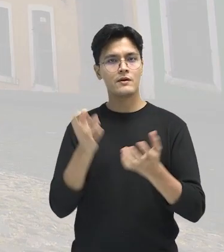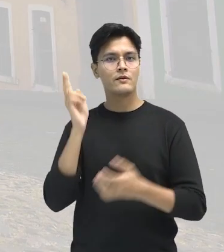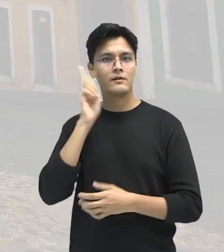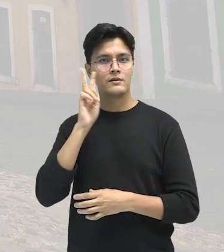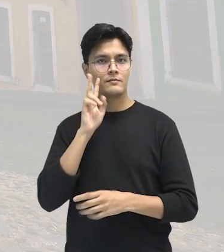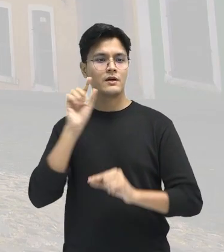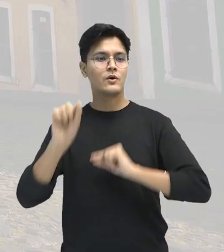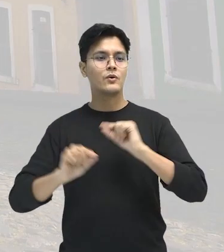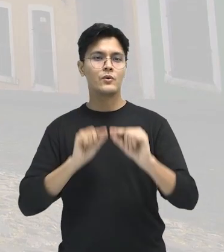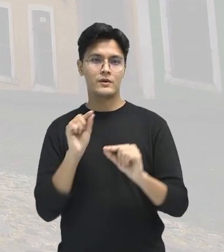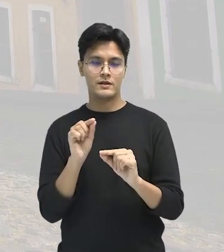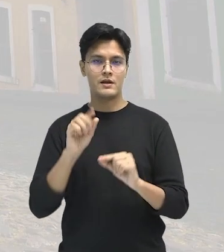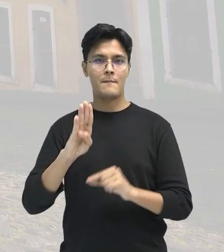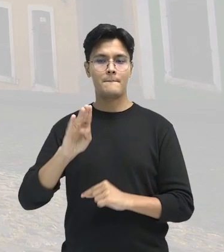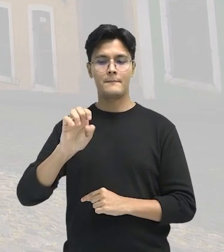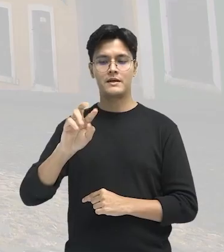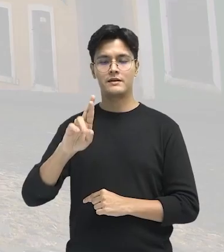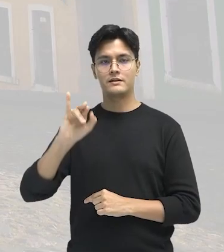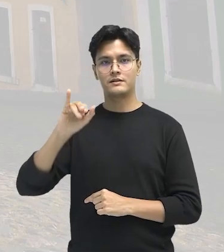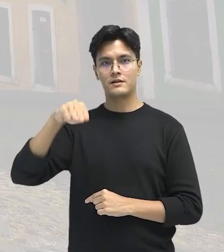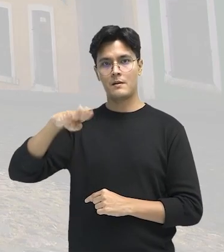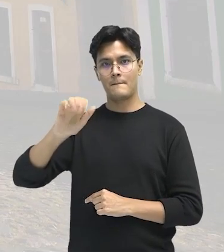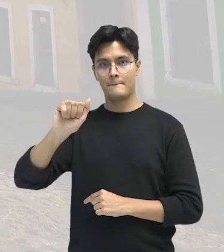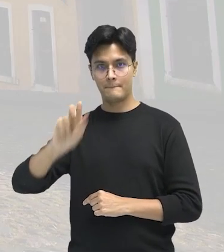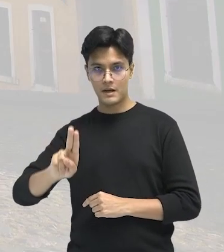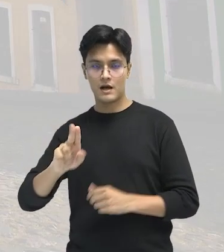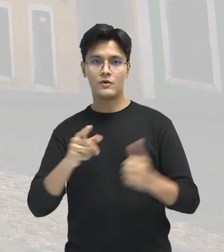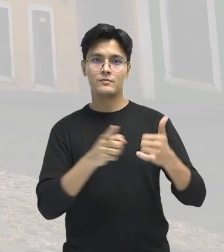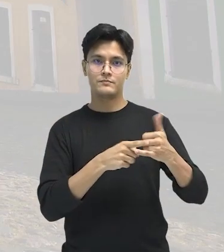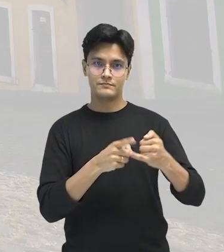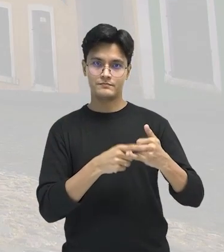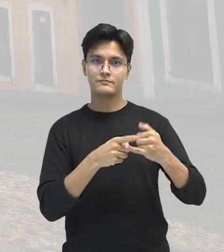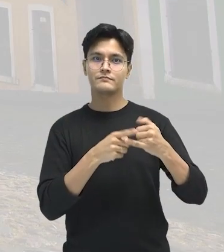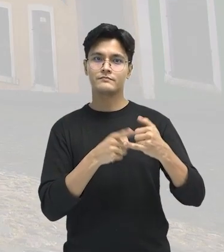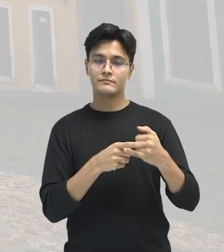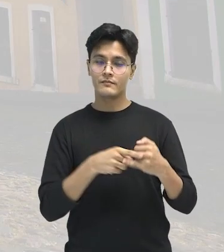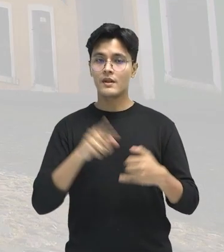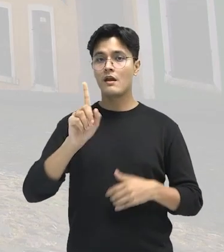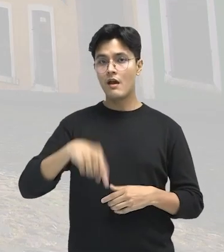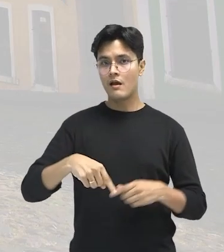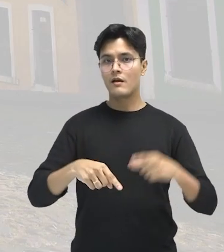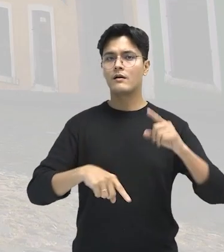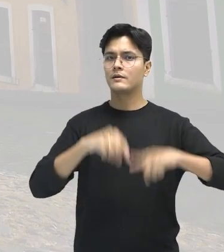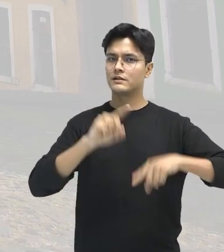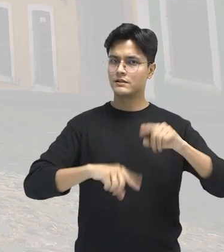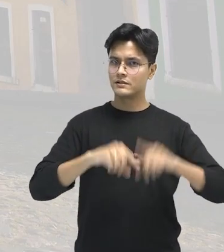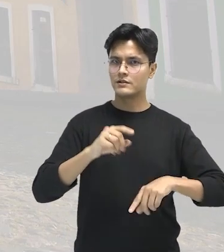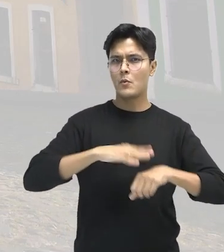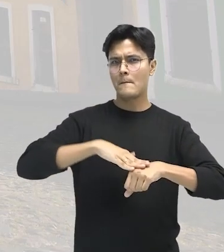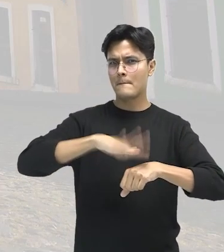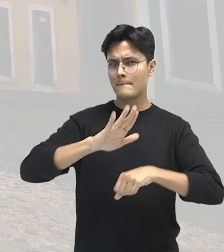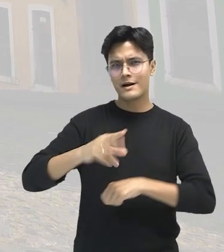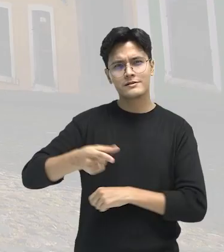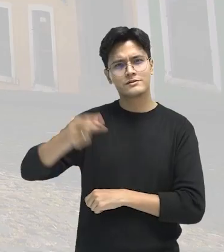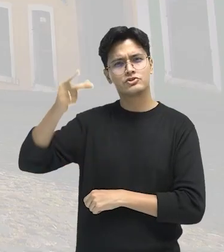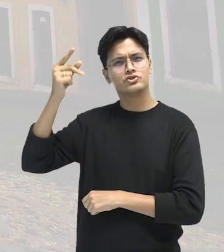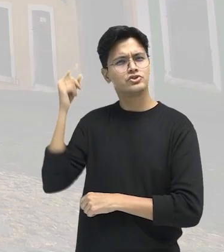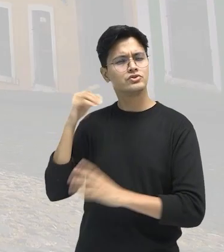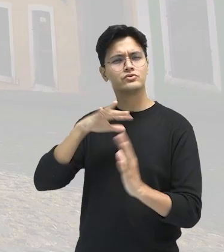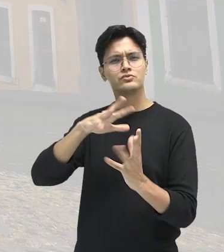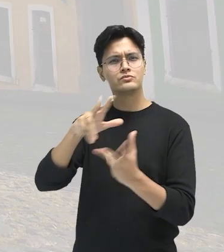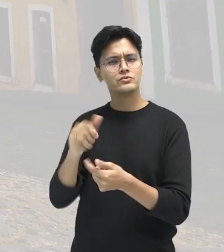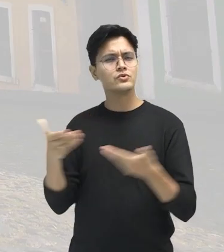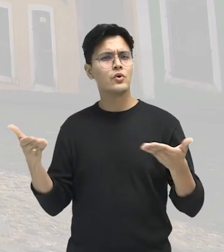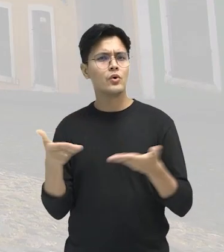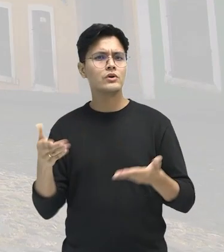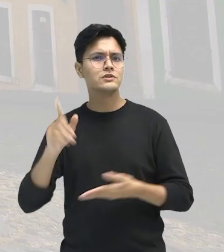com vocês é o berimbau. Ele é um dos instrumentos mais antigos do mundo e